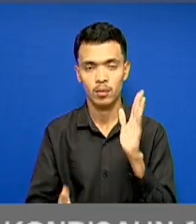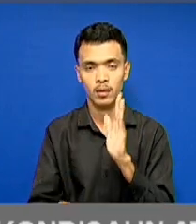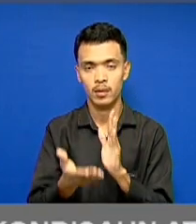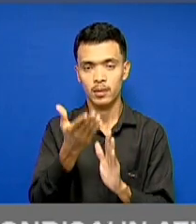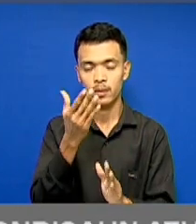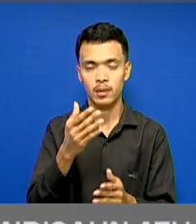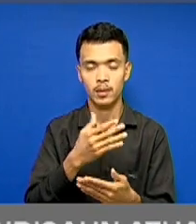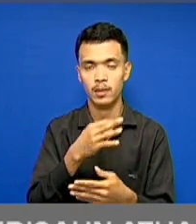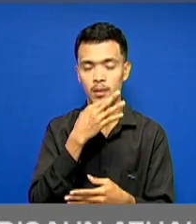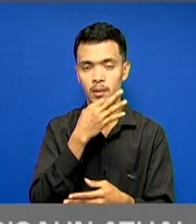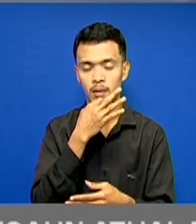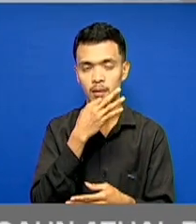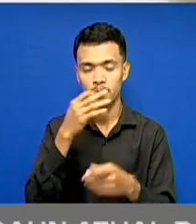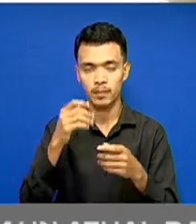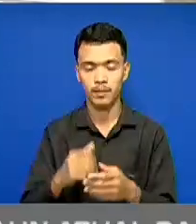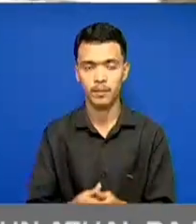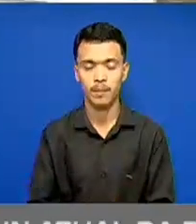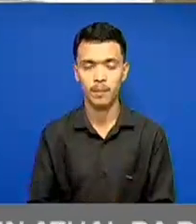reilaram.